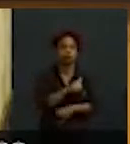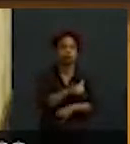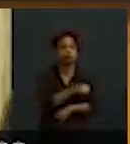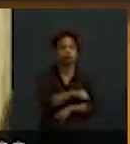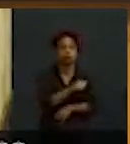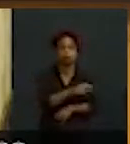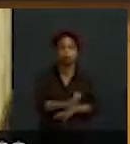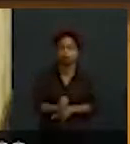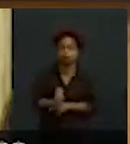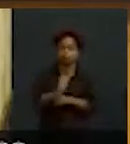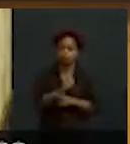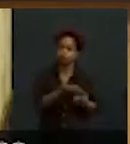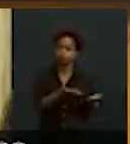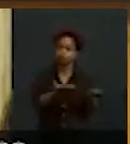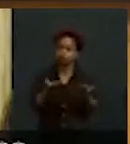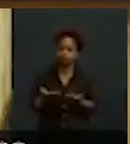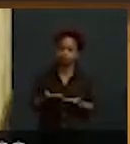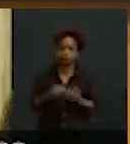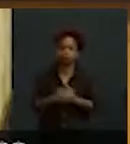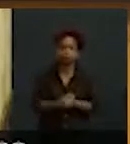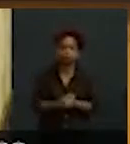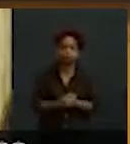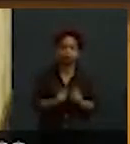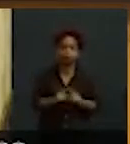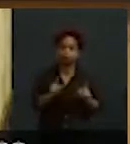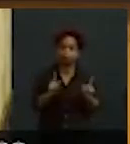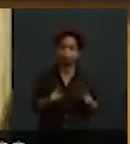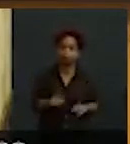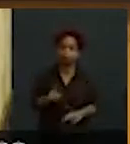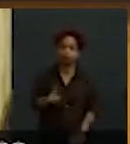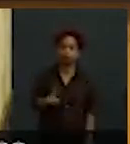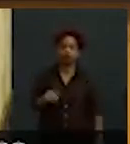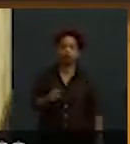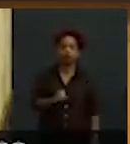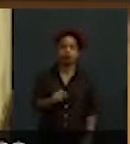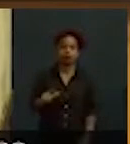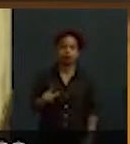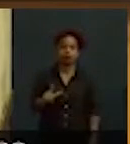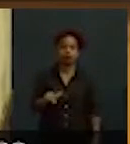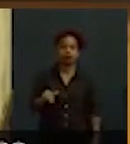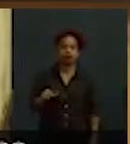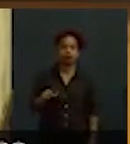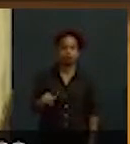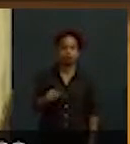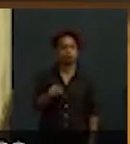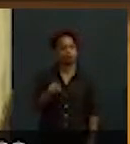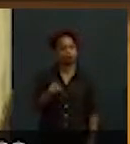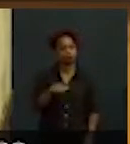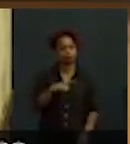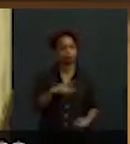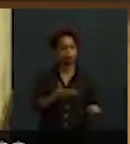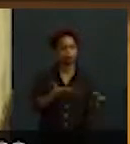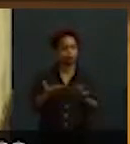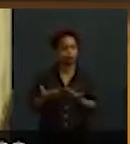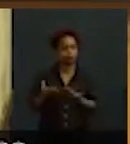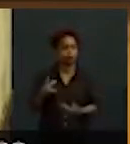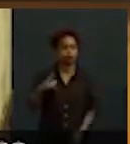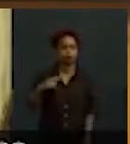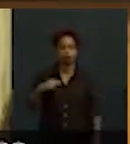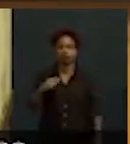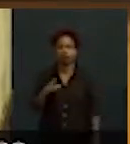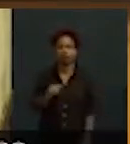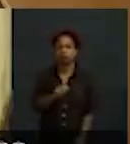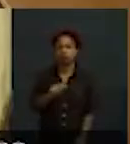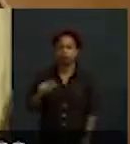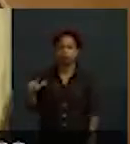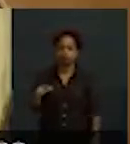de Janeiro convida o servidor Daniel de Lima Rabi para receber a medalha Aníbal